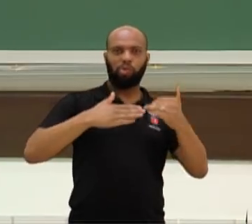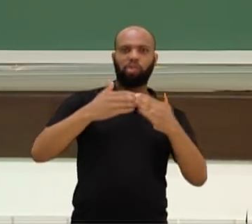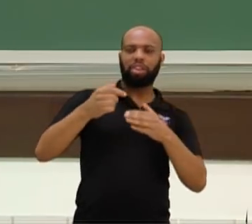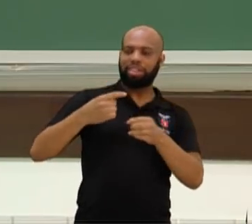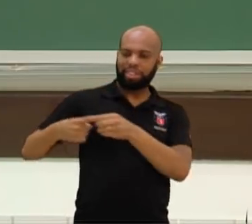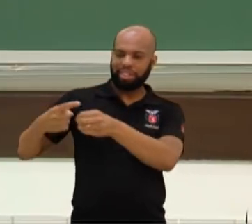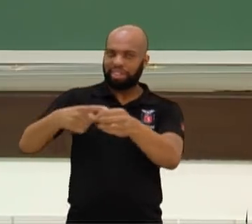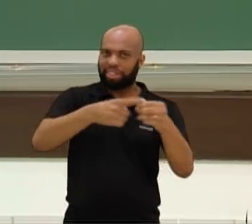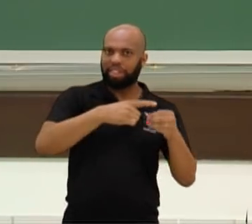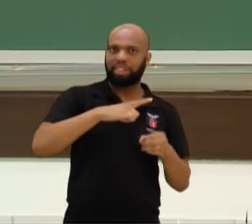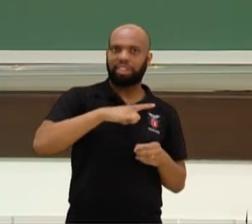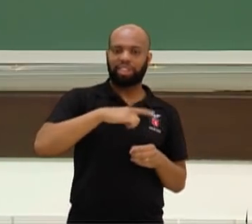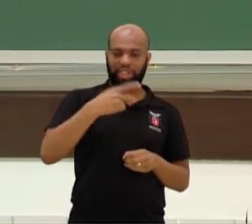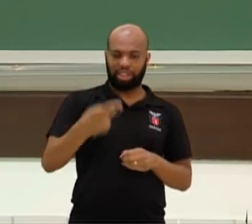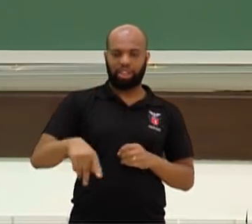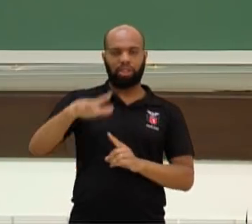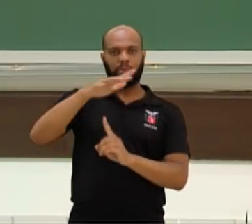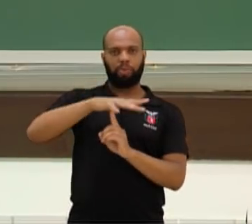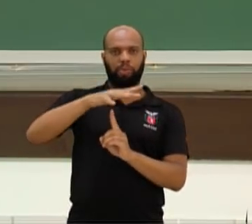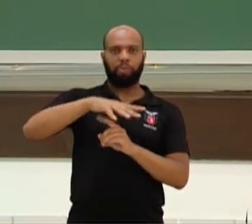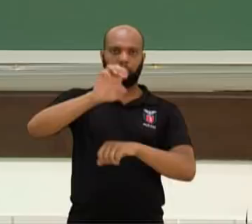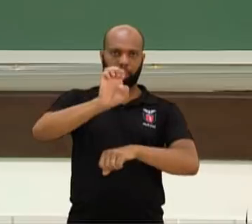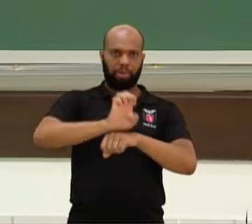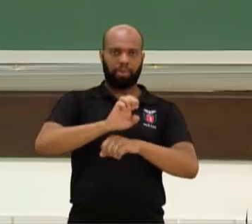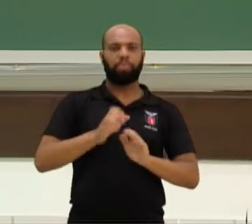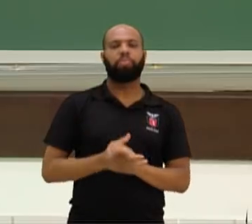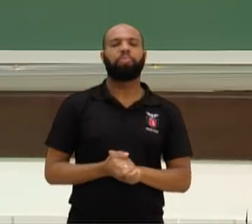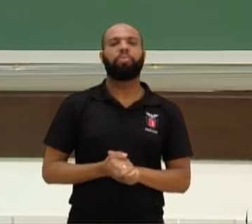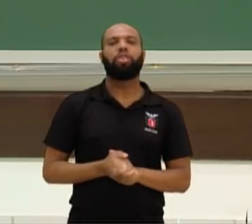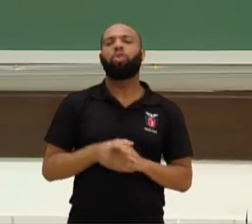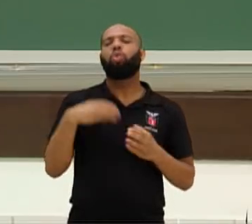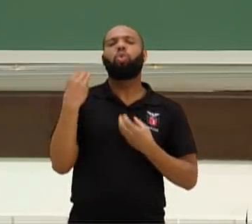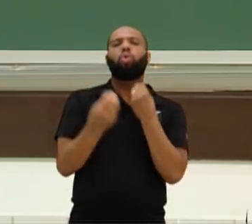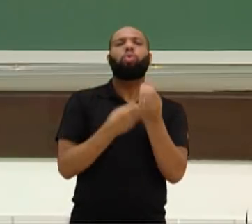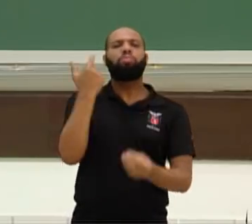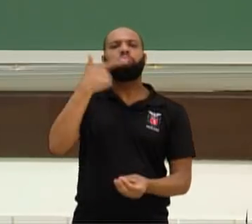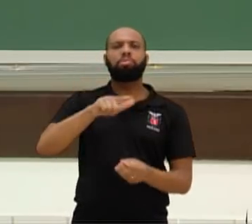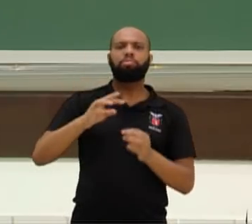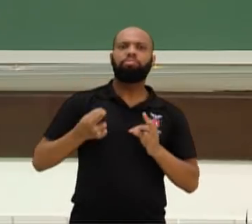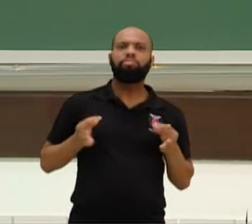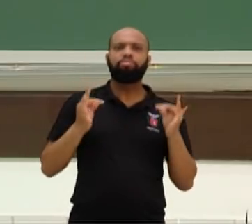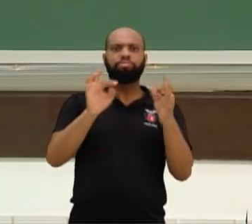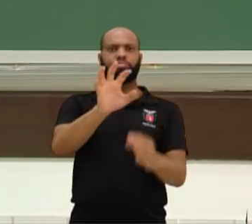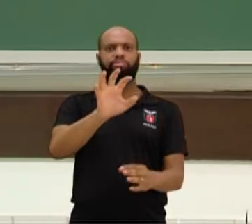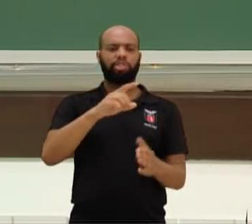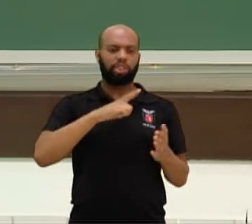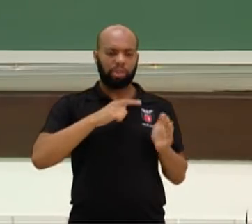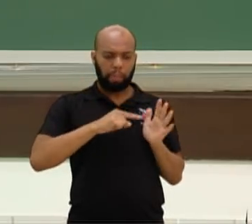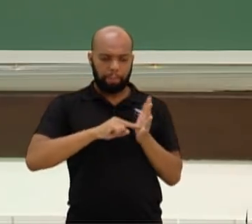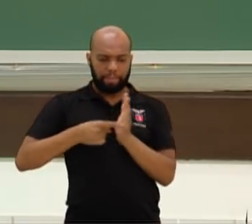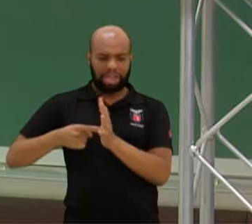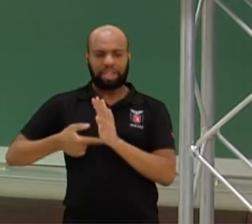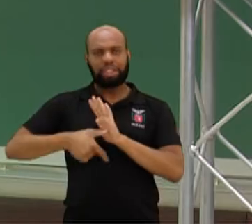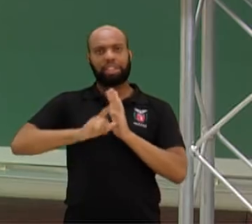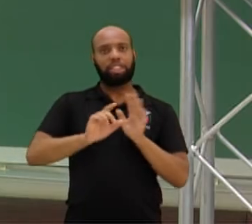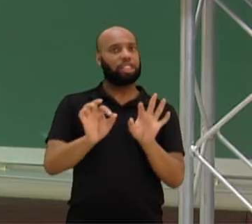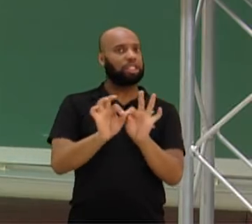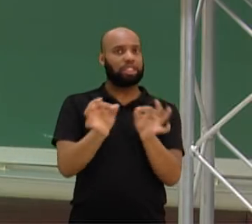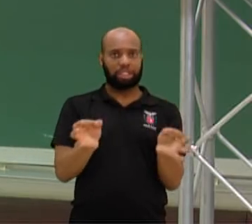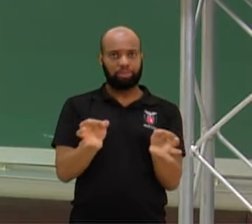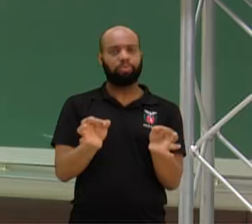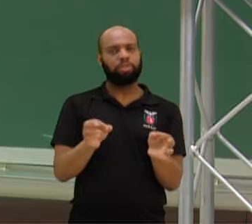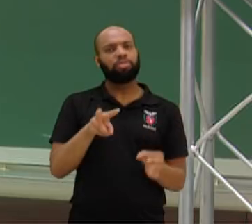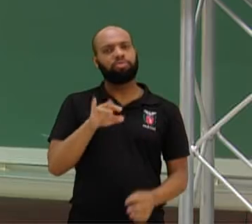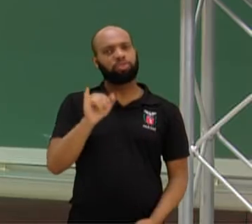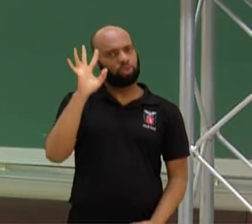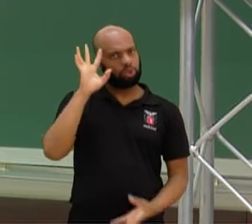das cidades que nós temos no estado do Paraná. Então, como que a gente chegou nessa tecnologia? A partir de máquinas que eram extremamente simples e que a gente